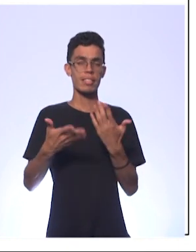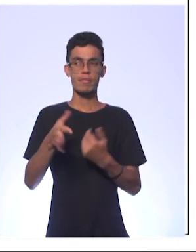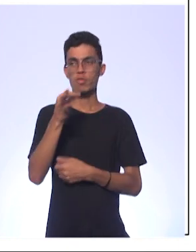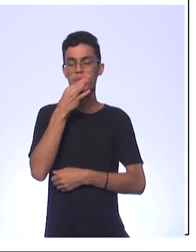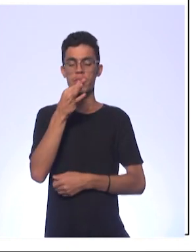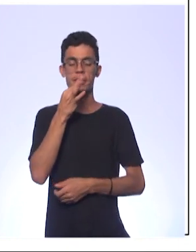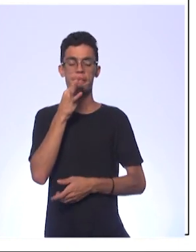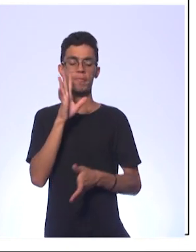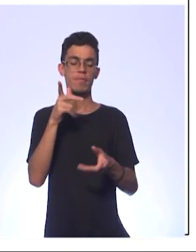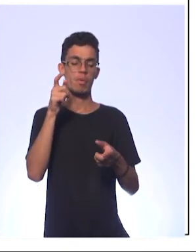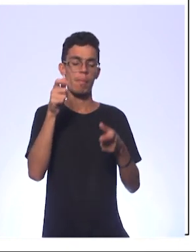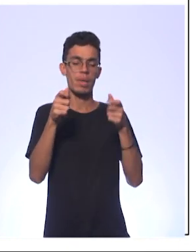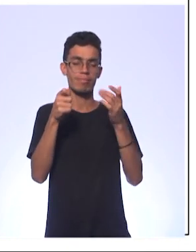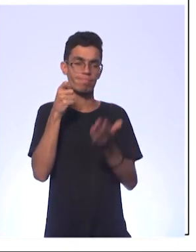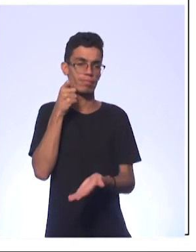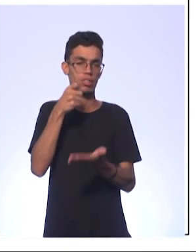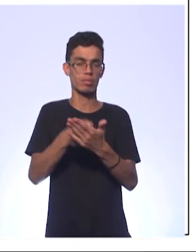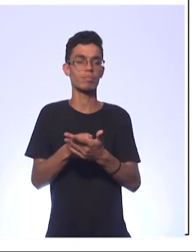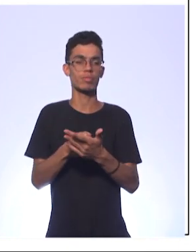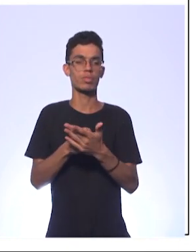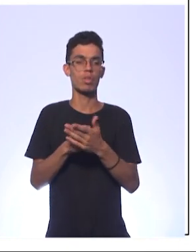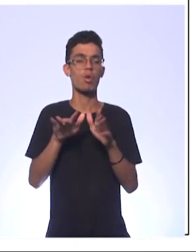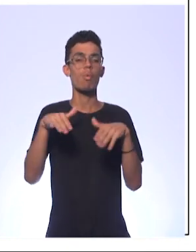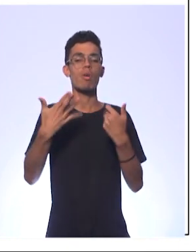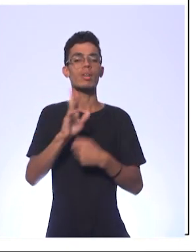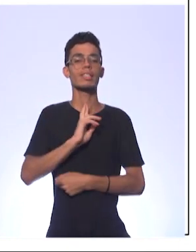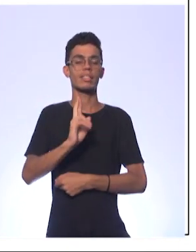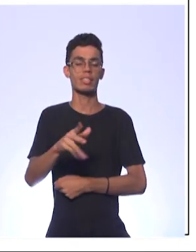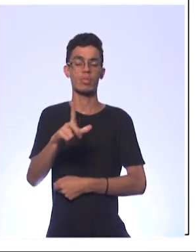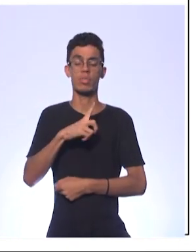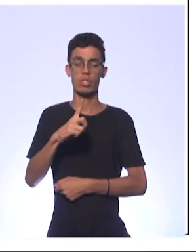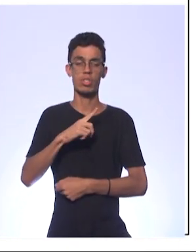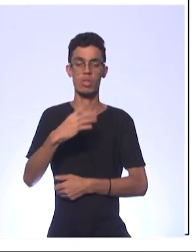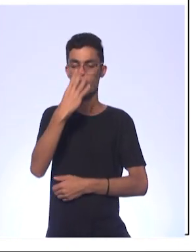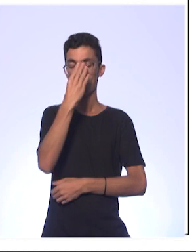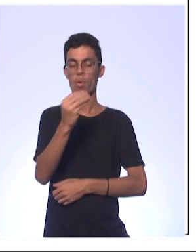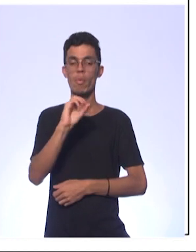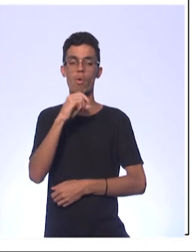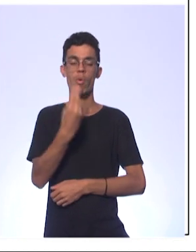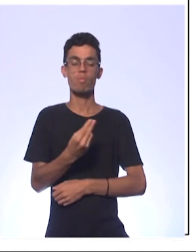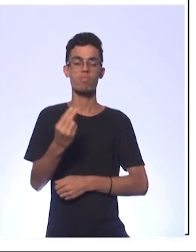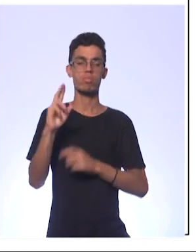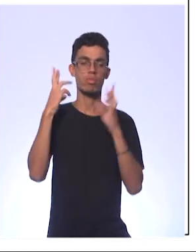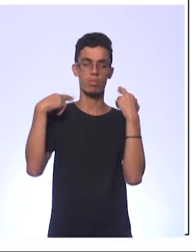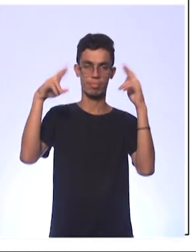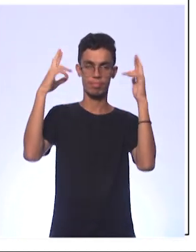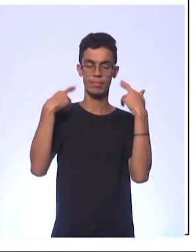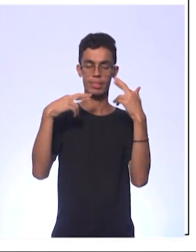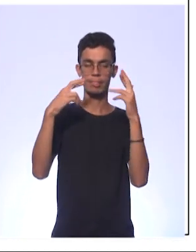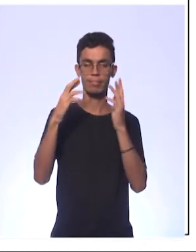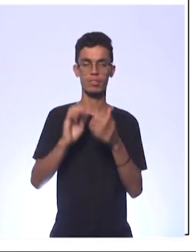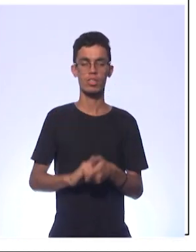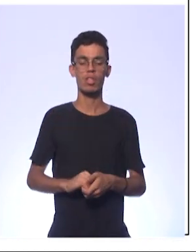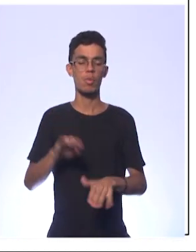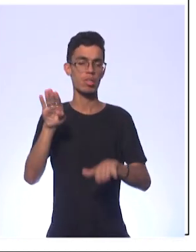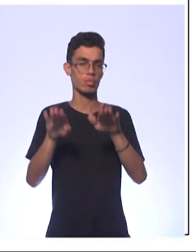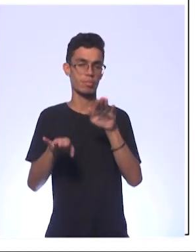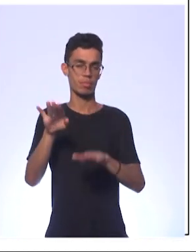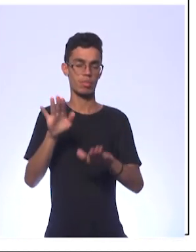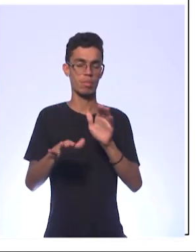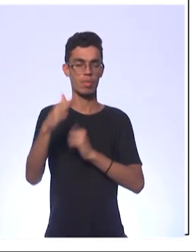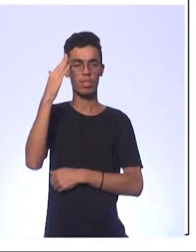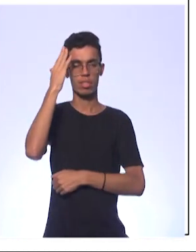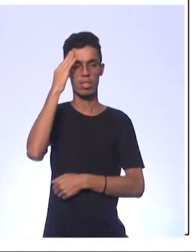ter que decidir, ele vai emitir um parecer, fazer uma leitura ali analítica, né, baseada em critérios para assegurar a